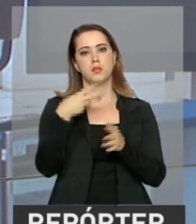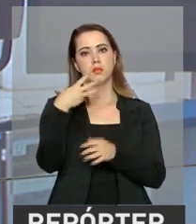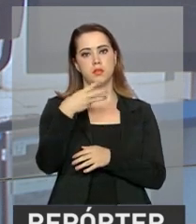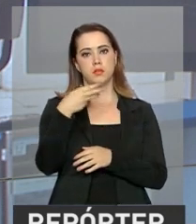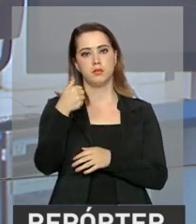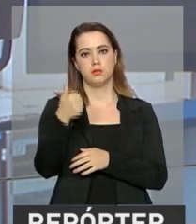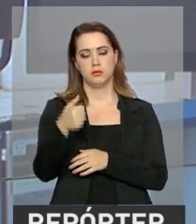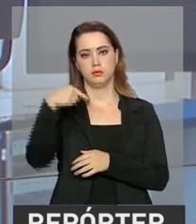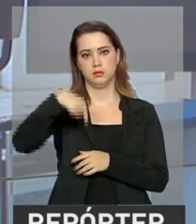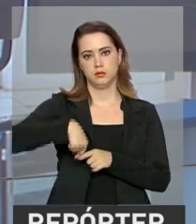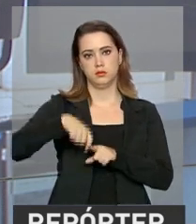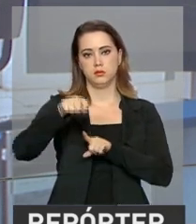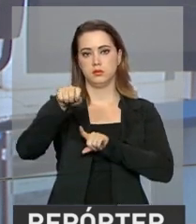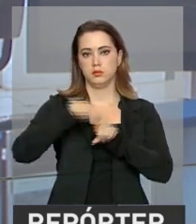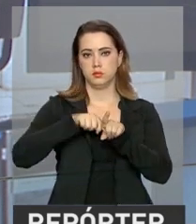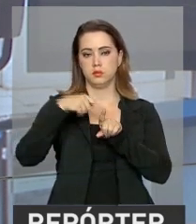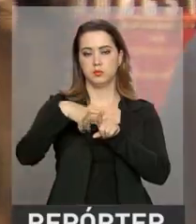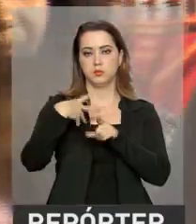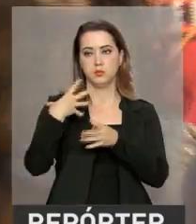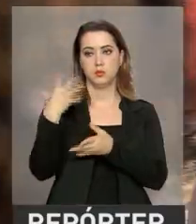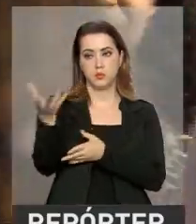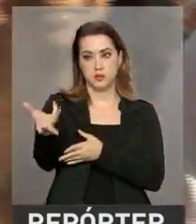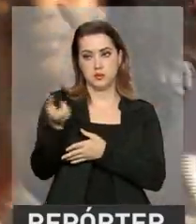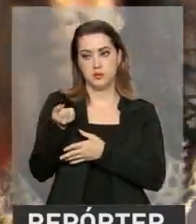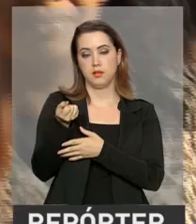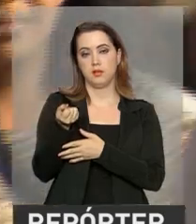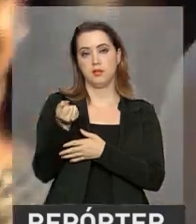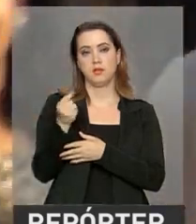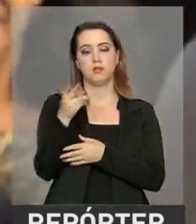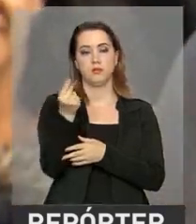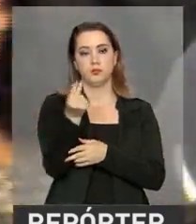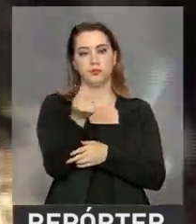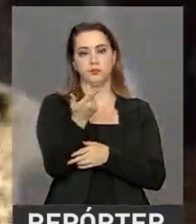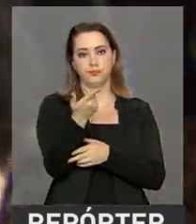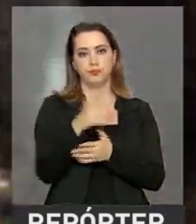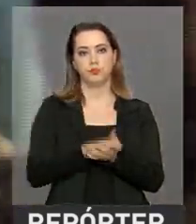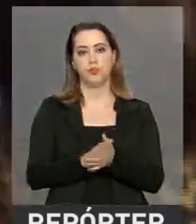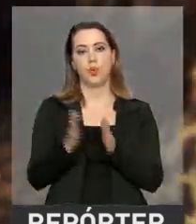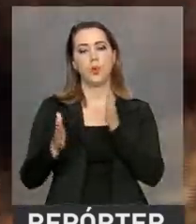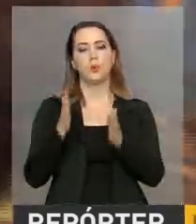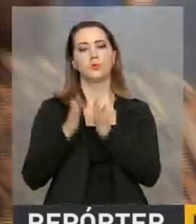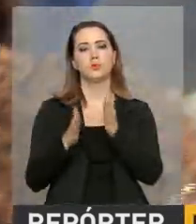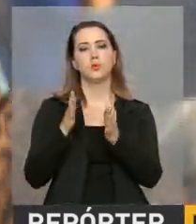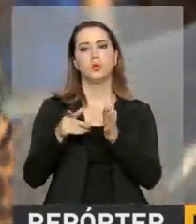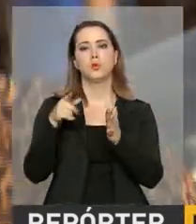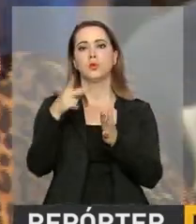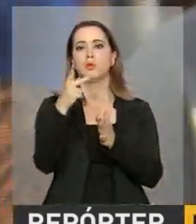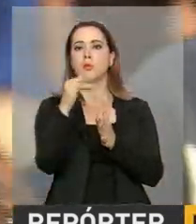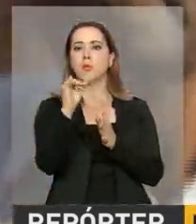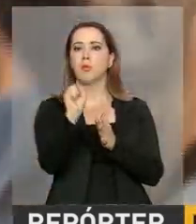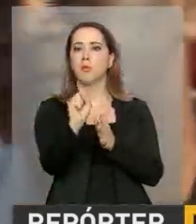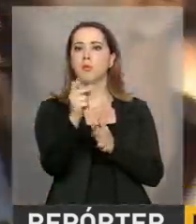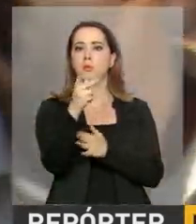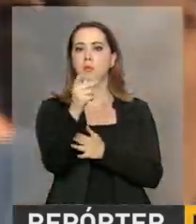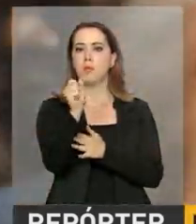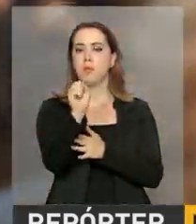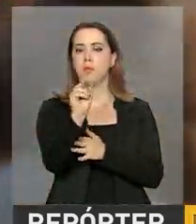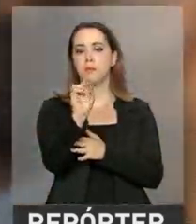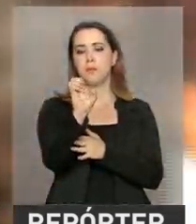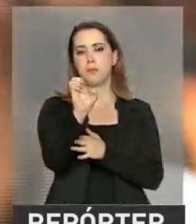31 deste mês para tirar o o prazo para sacar o abono salarial do pispasep ano Baso